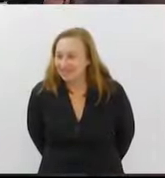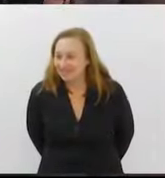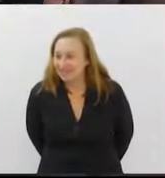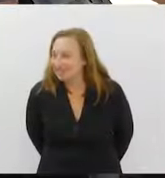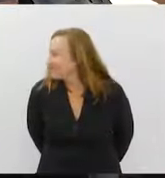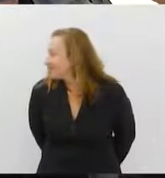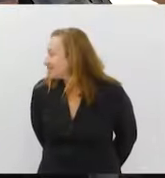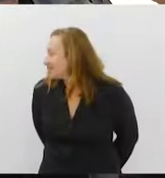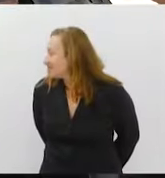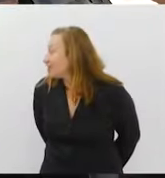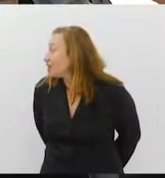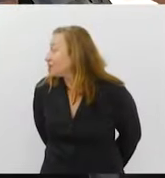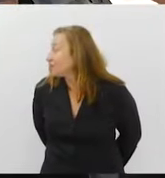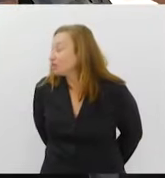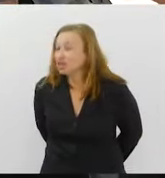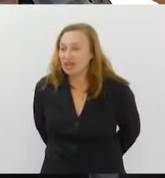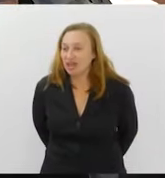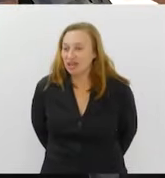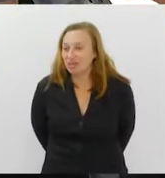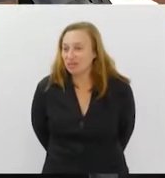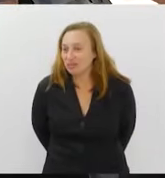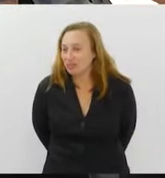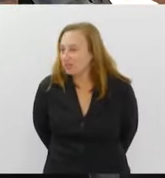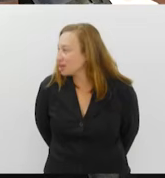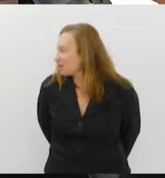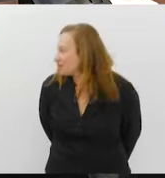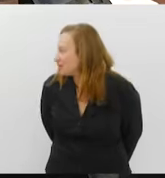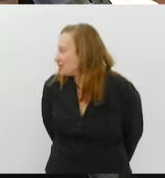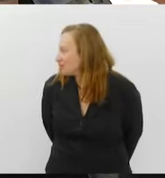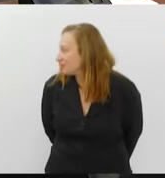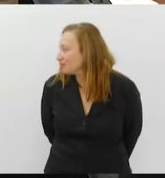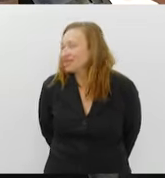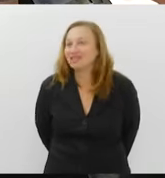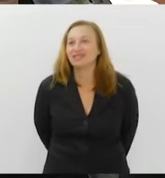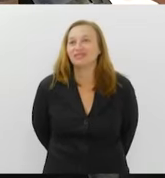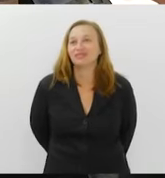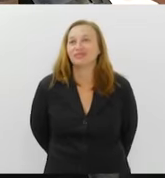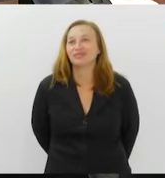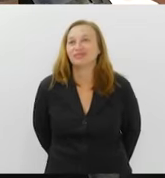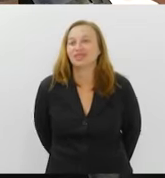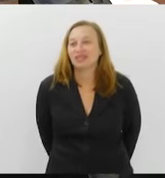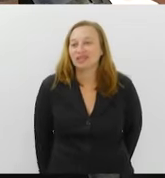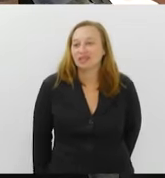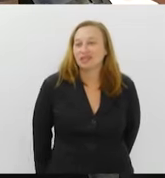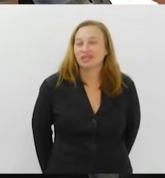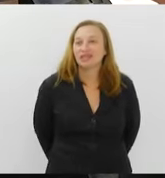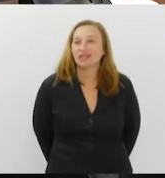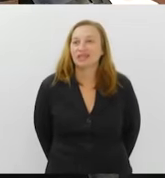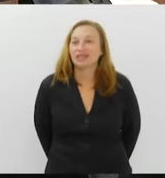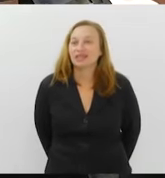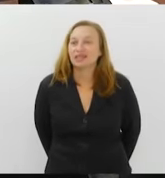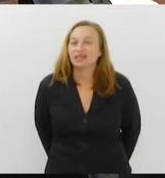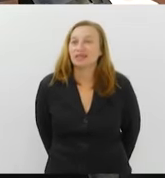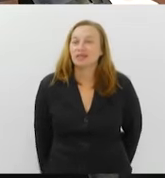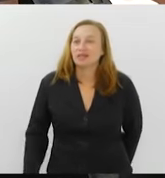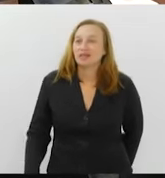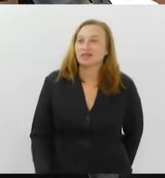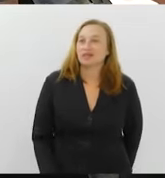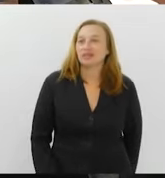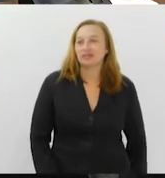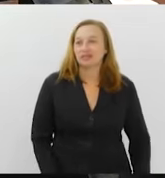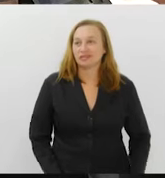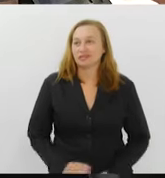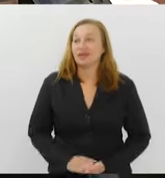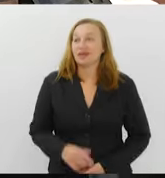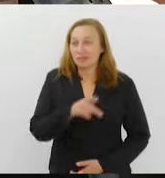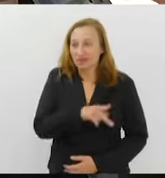a gente retira e aí ajusta em segunda. Perfeito. Muito obrigado, Luiz. Deputado presidente, Amorim, mais uma vez. Agradecer o deputado Luiz